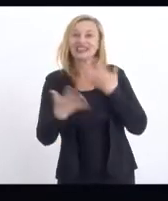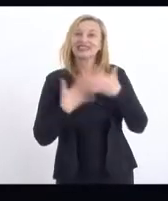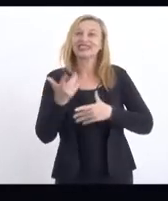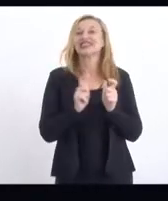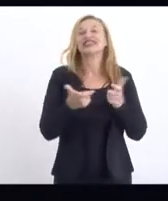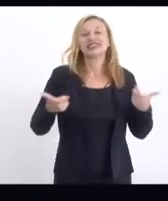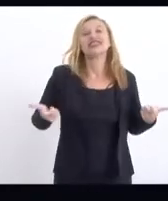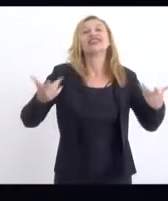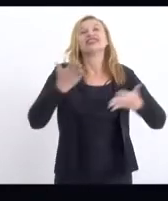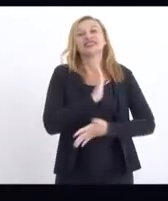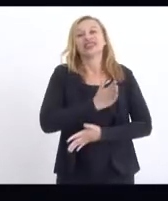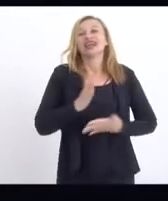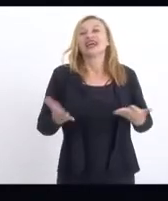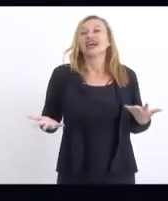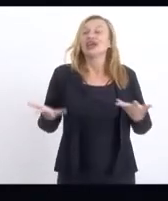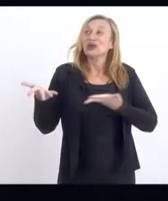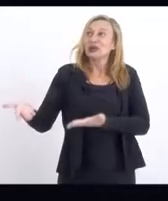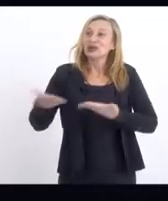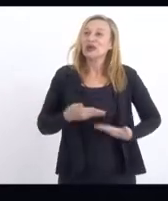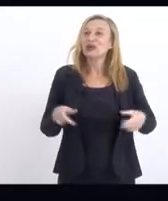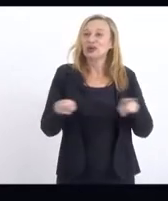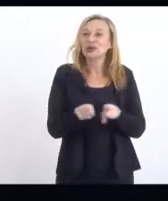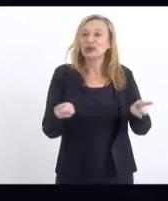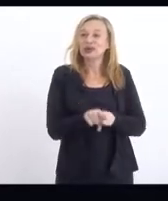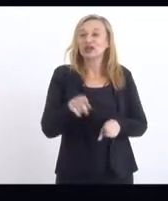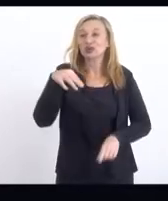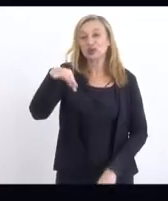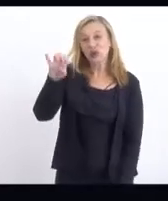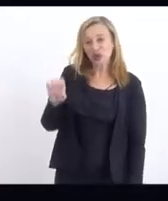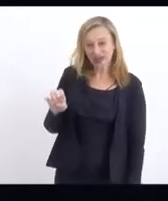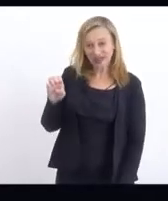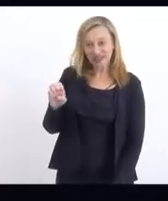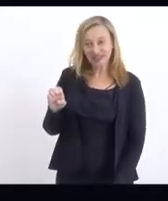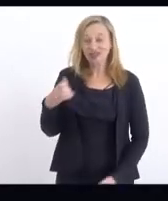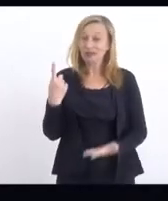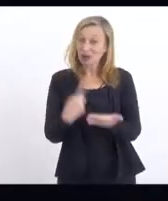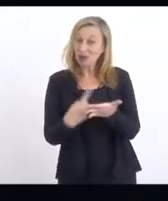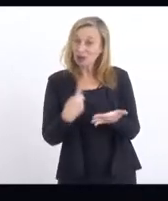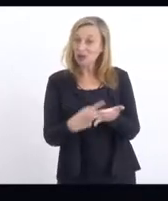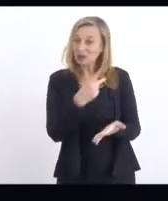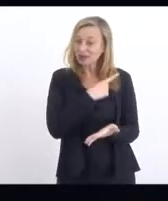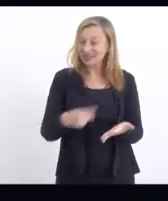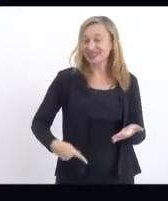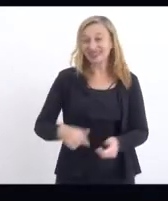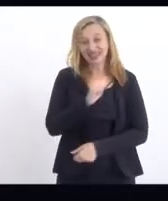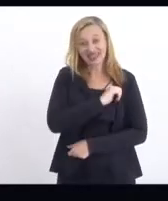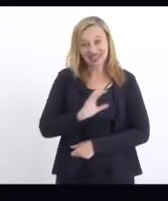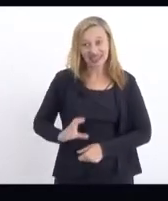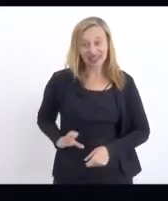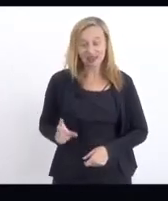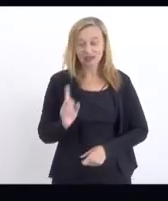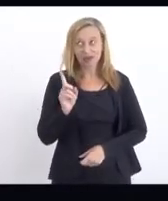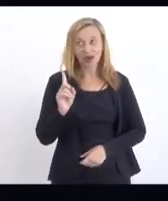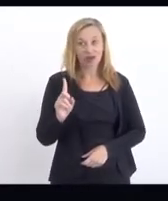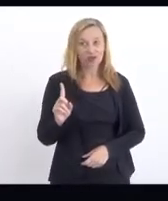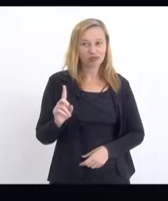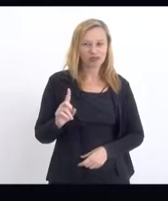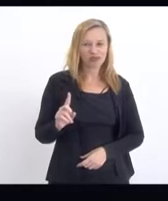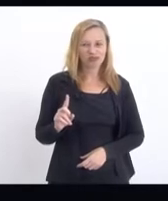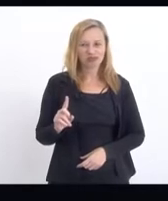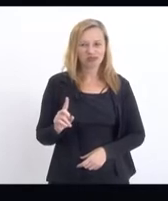nosso coração, a gente convidou também do Norte, em comum acordo com o presidente André Ciliano, não por acaso,